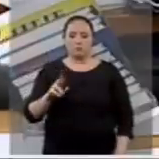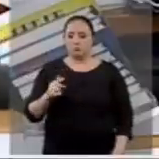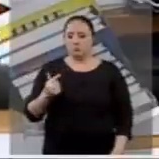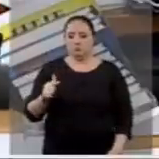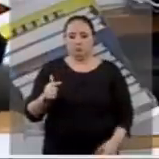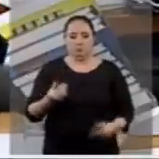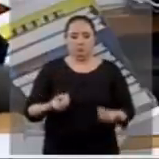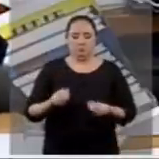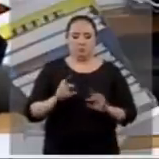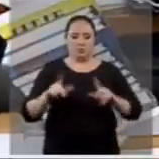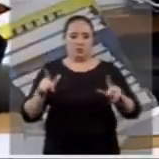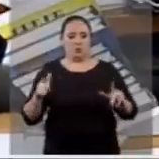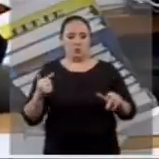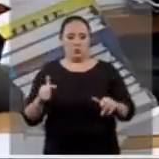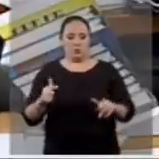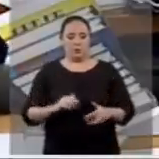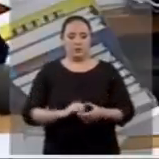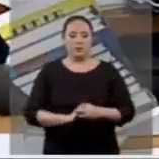há distinção.